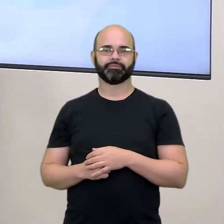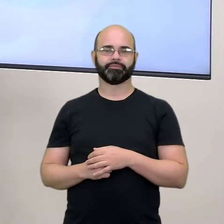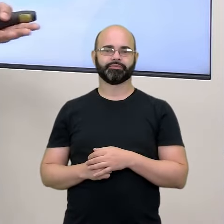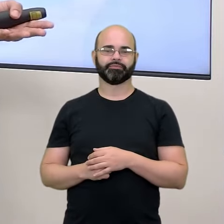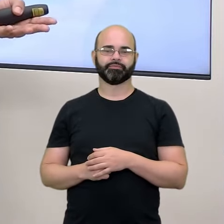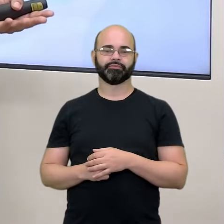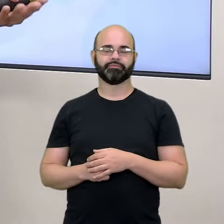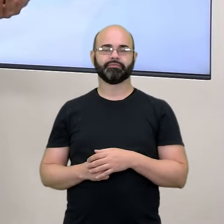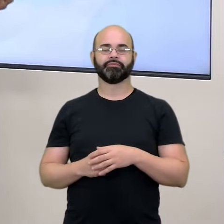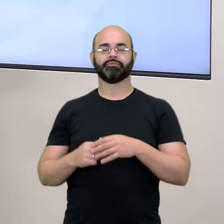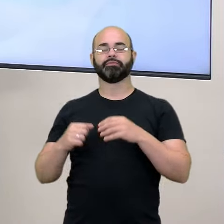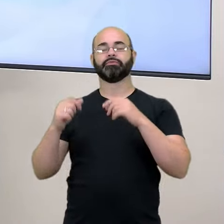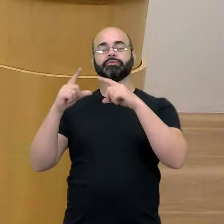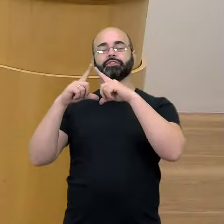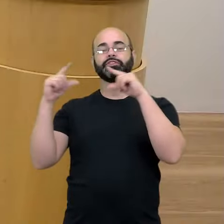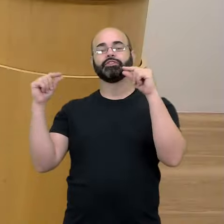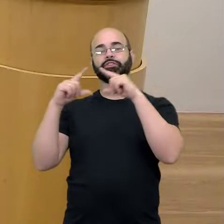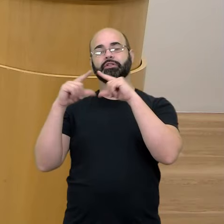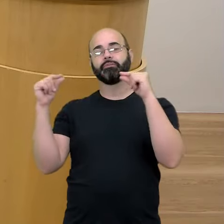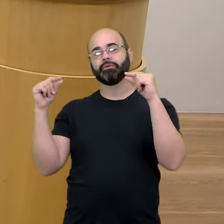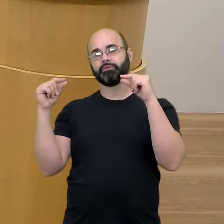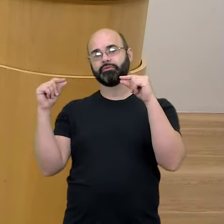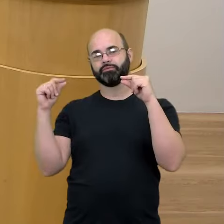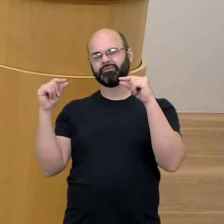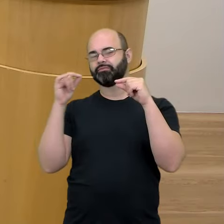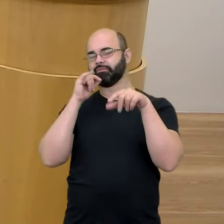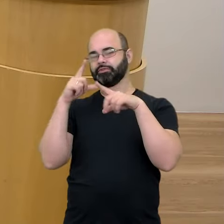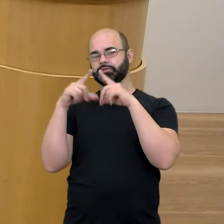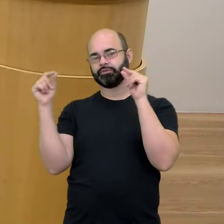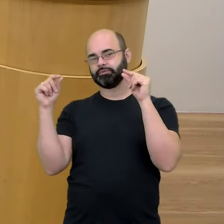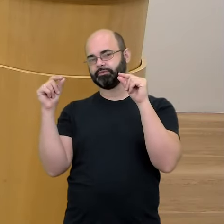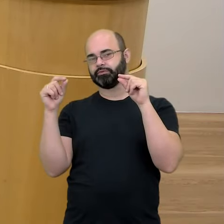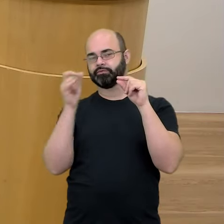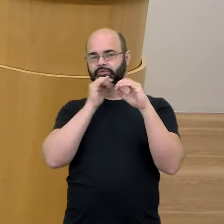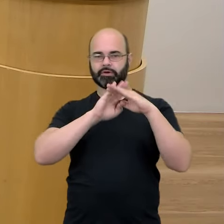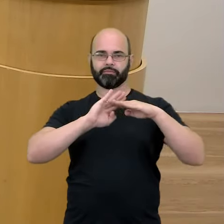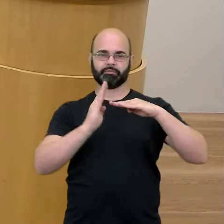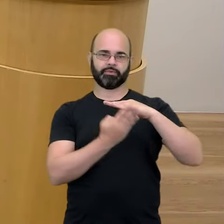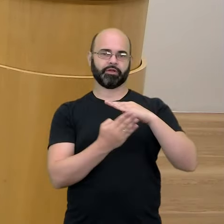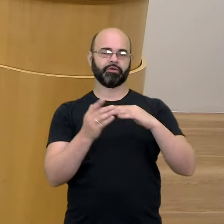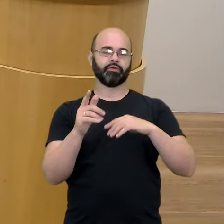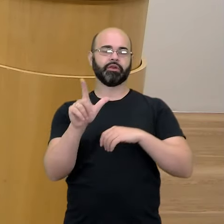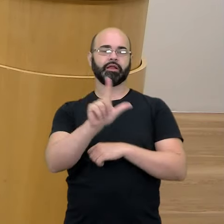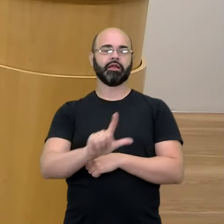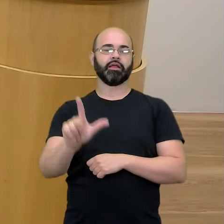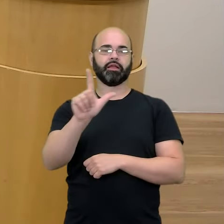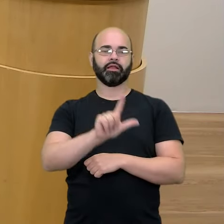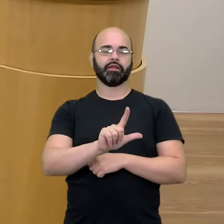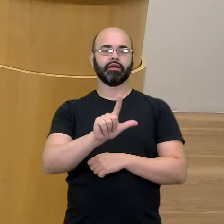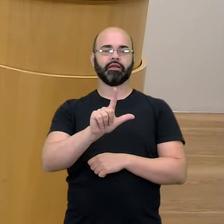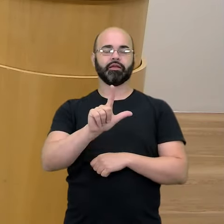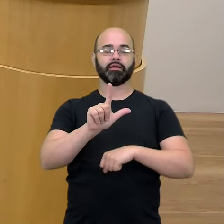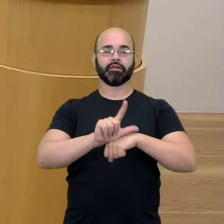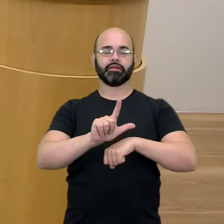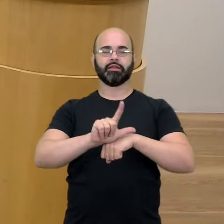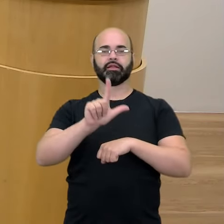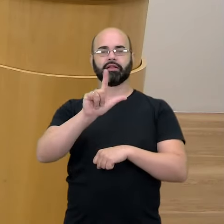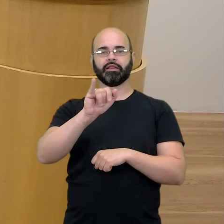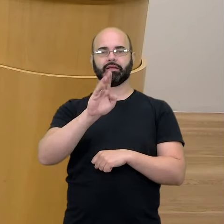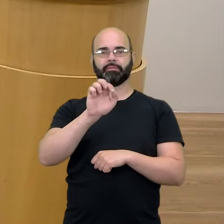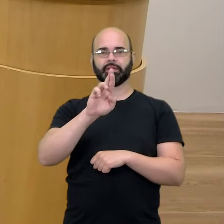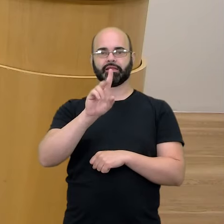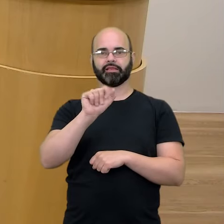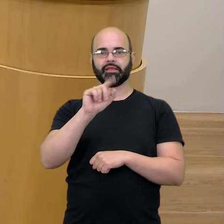nipônicos, né, dos japoneses. Às vezes é uma escola que está lá no bairro da Liberdade, aqui em São Paulo, e a comunidade é cercada por orientais.